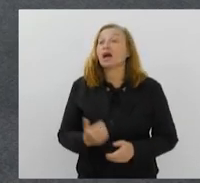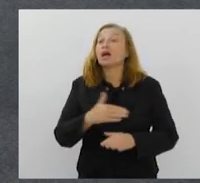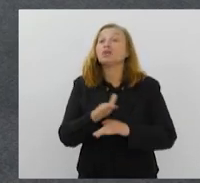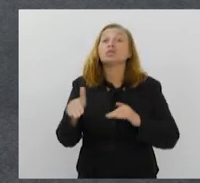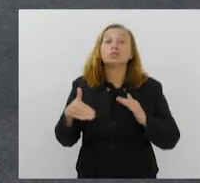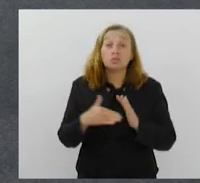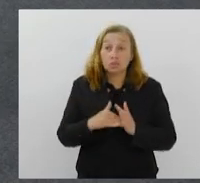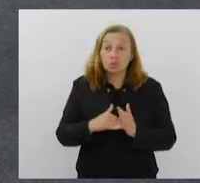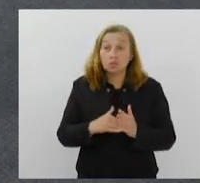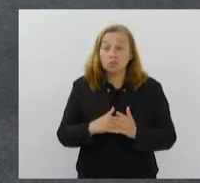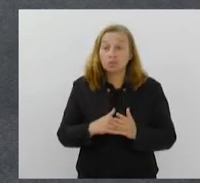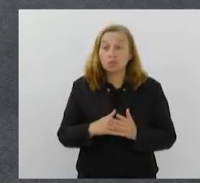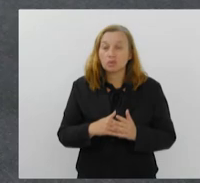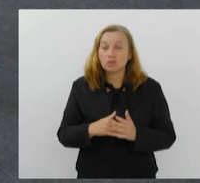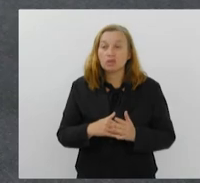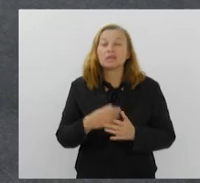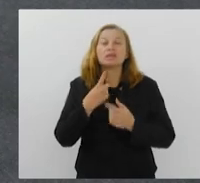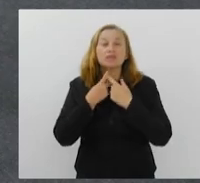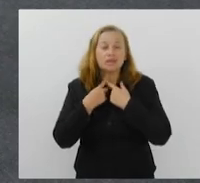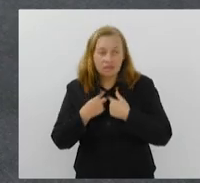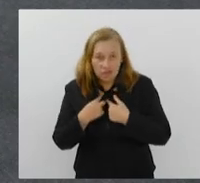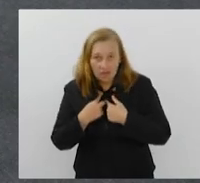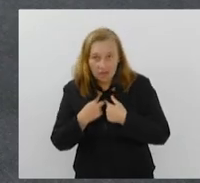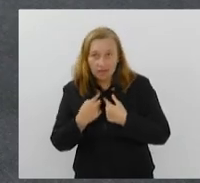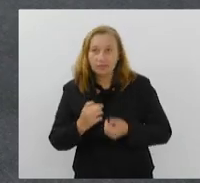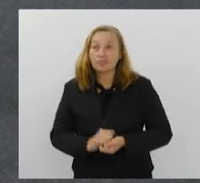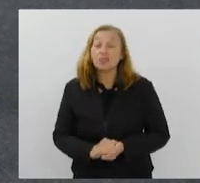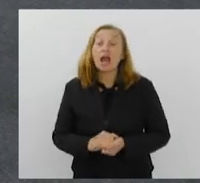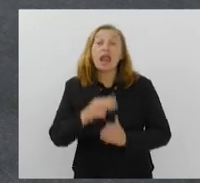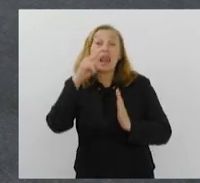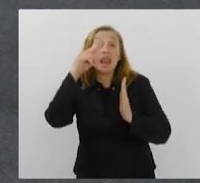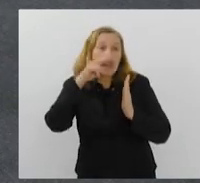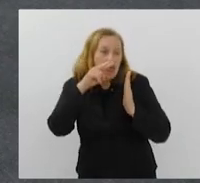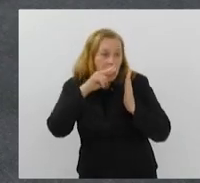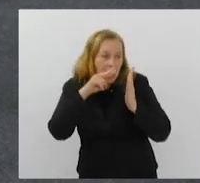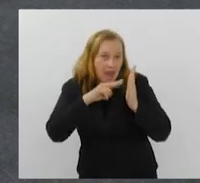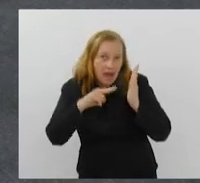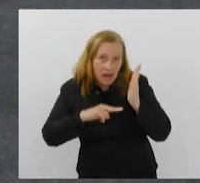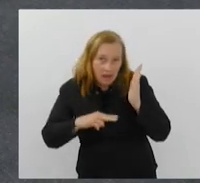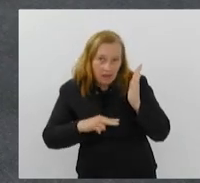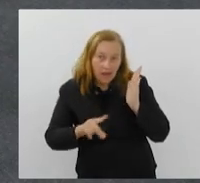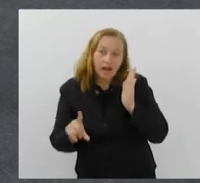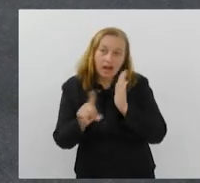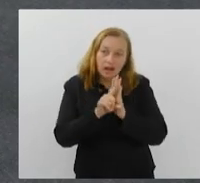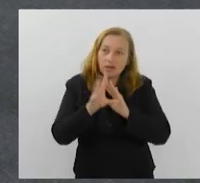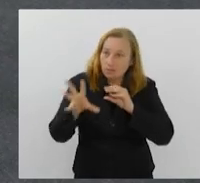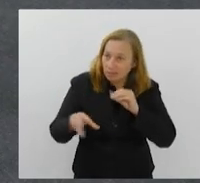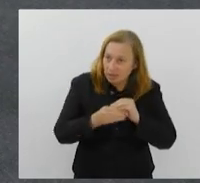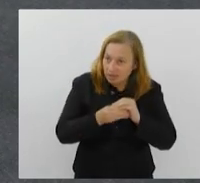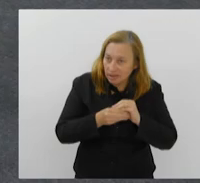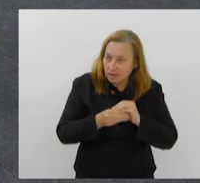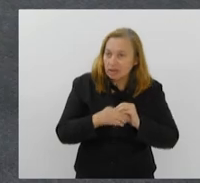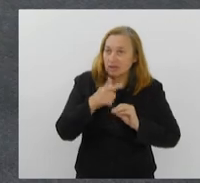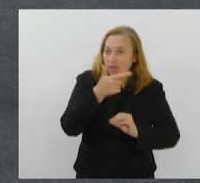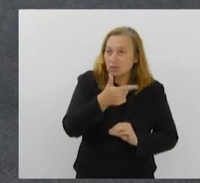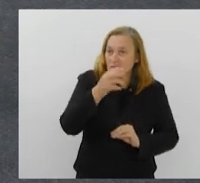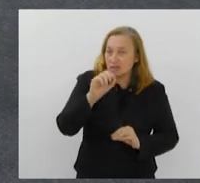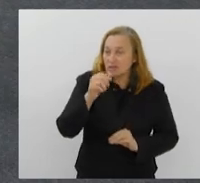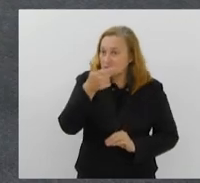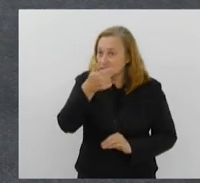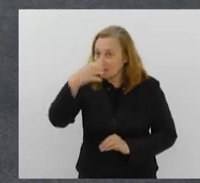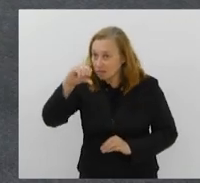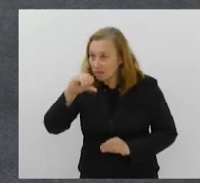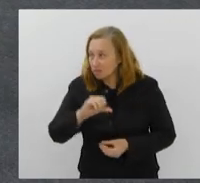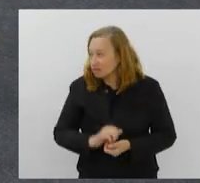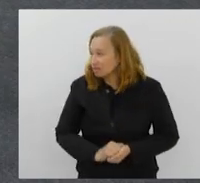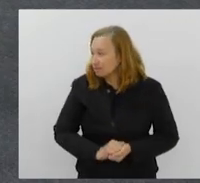todos que assim o desejarem que leiam a Lei Complementar 219,